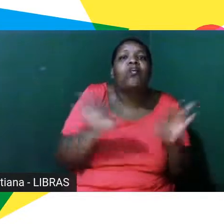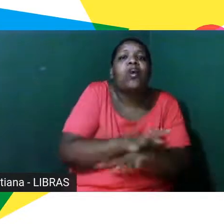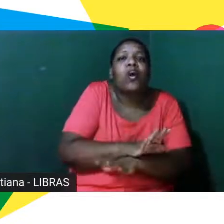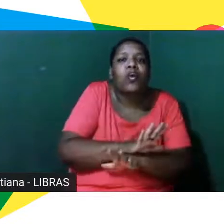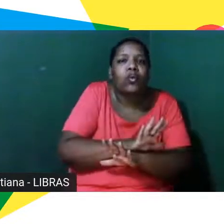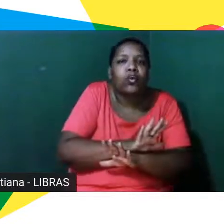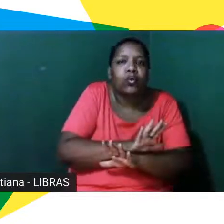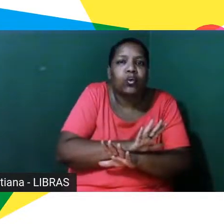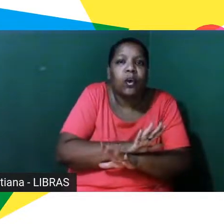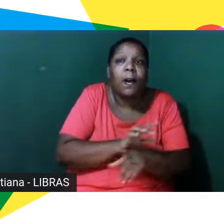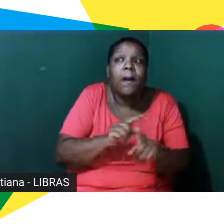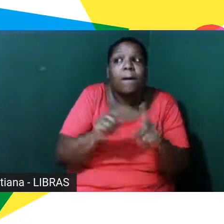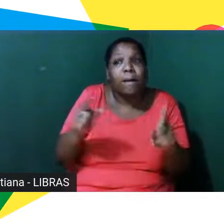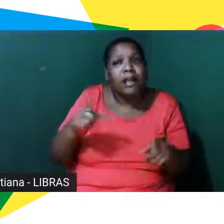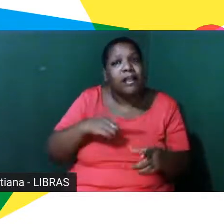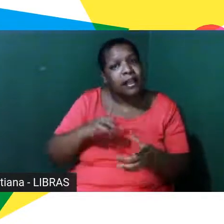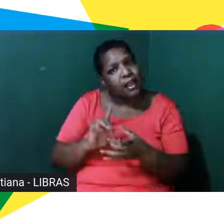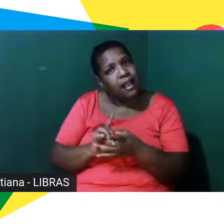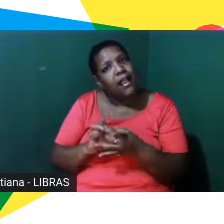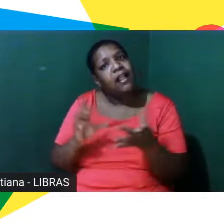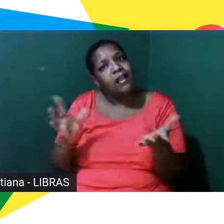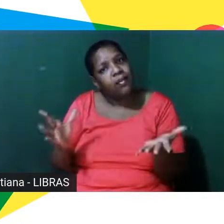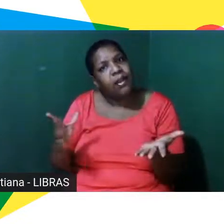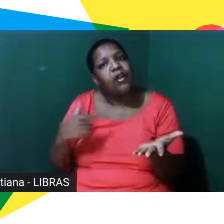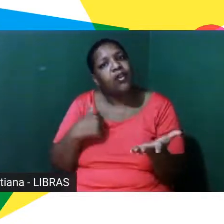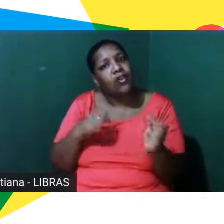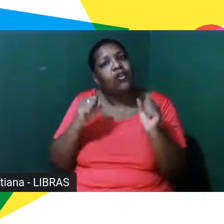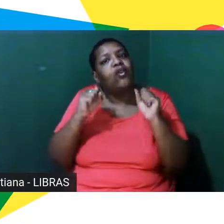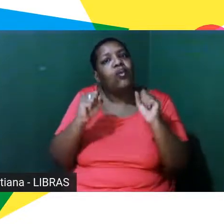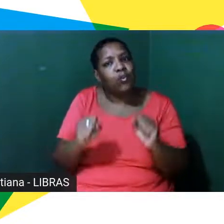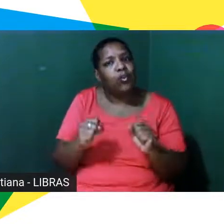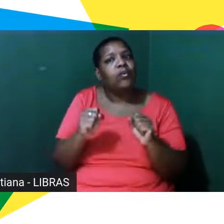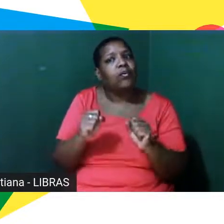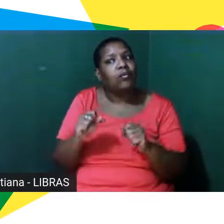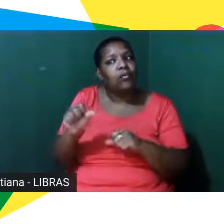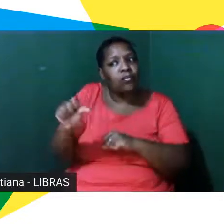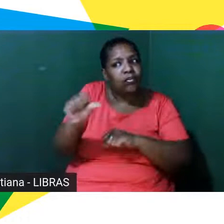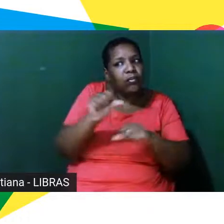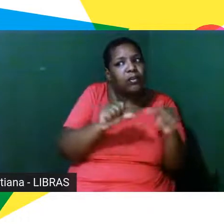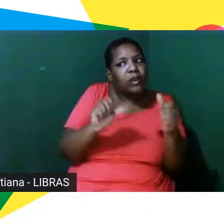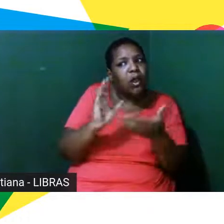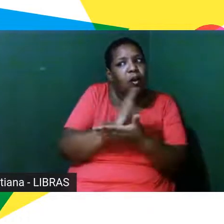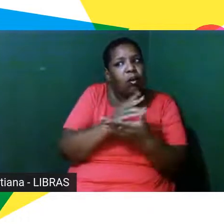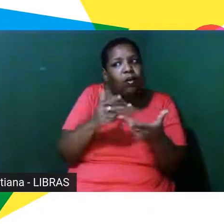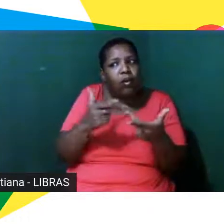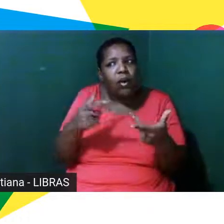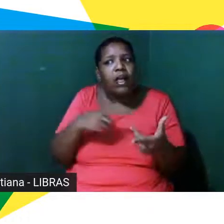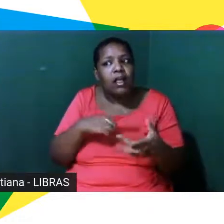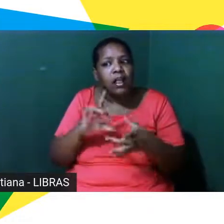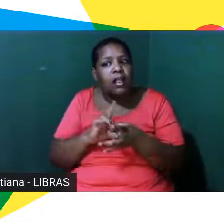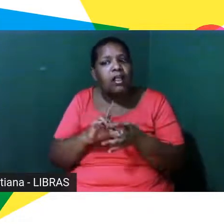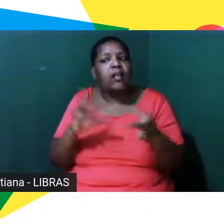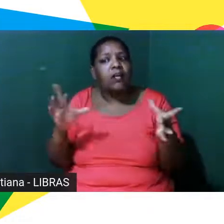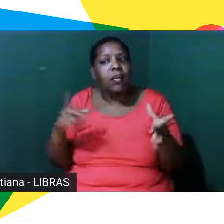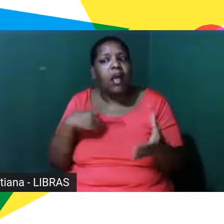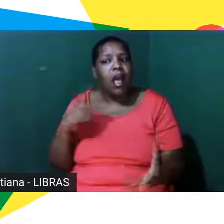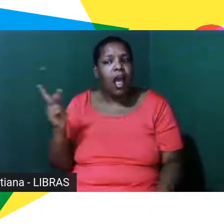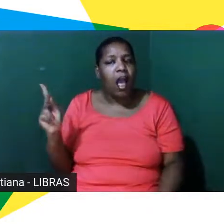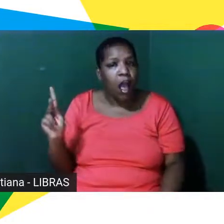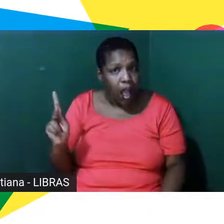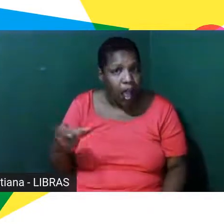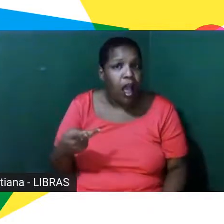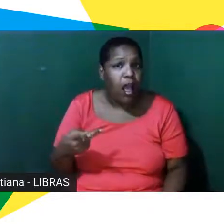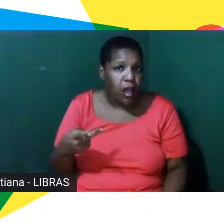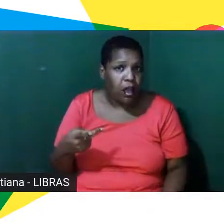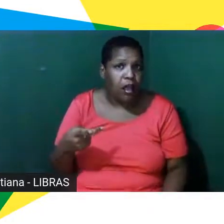mas a gente ainda tem a liberdade de poder mudar algumas coisas enchendo até a liberdade de errar